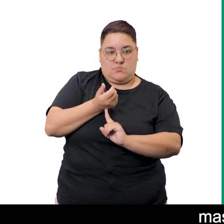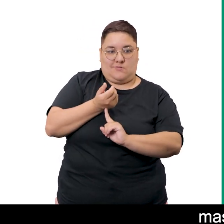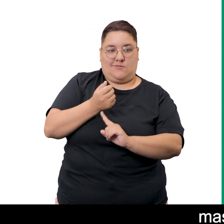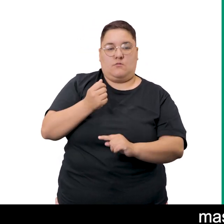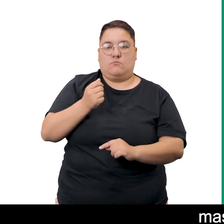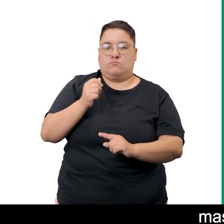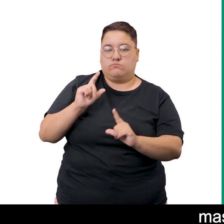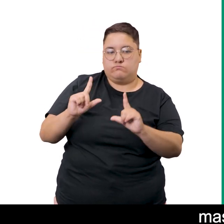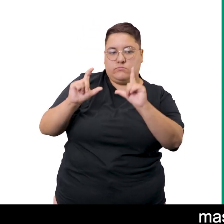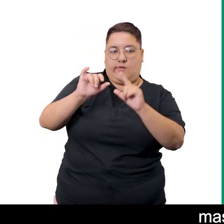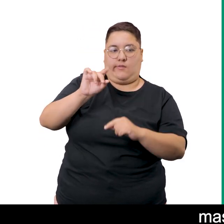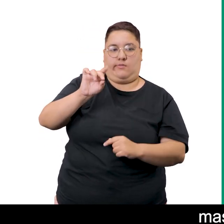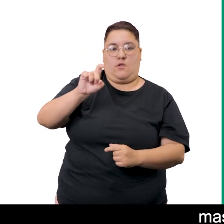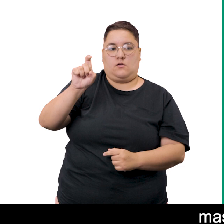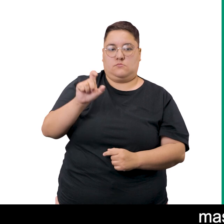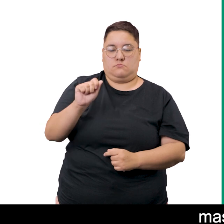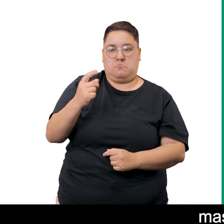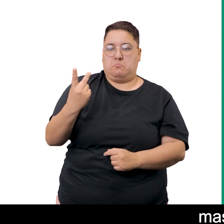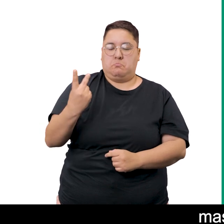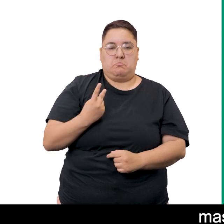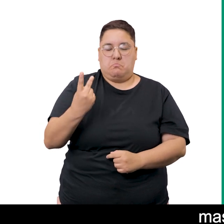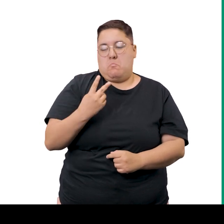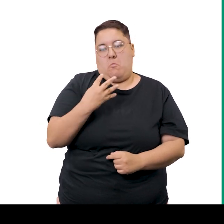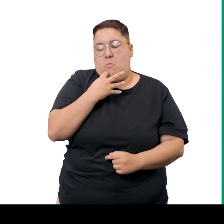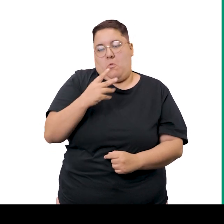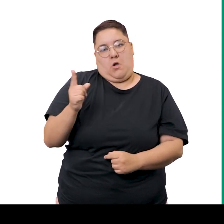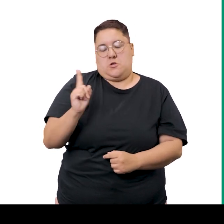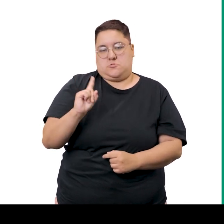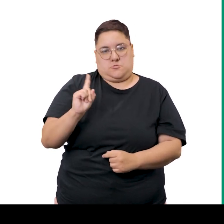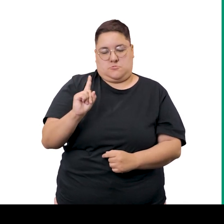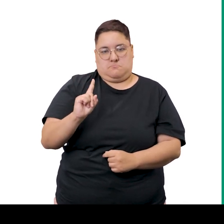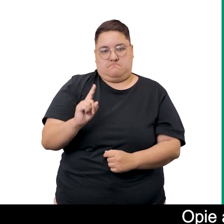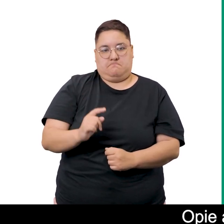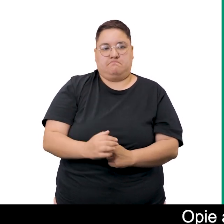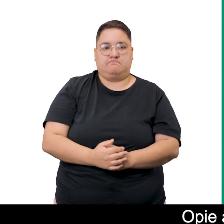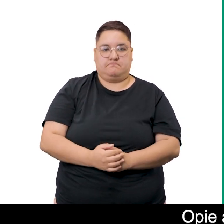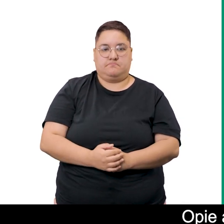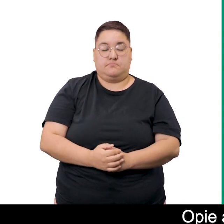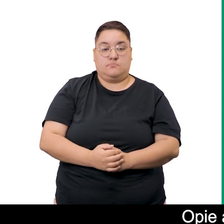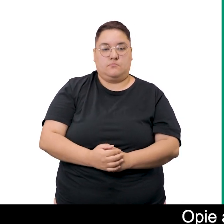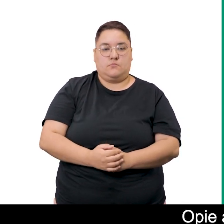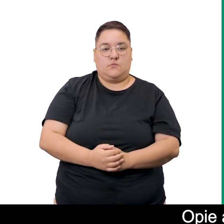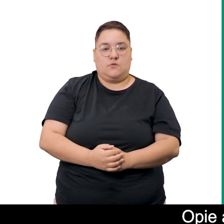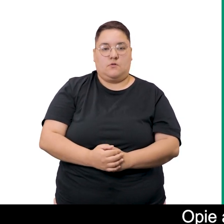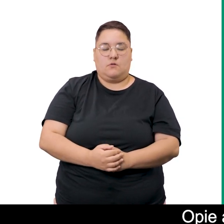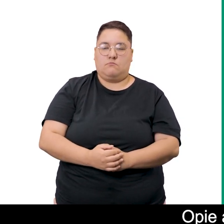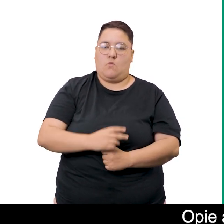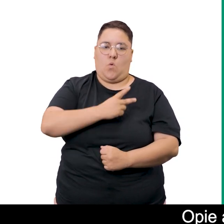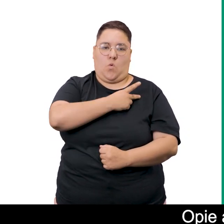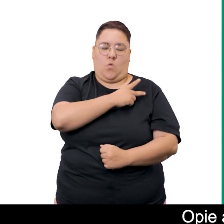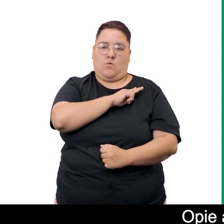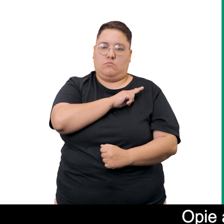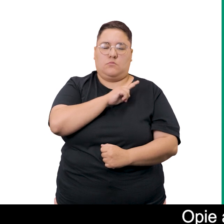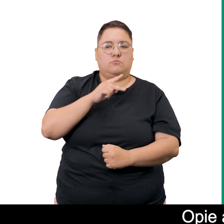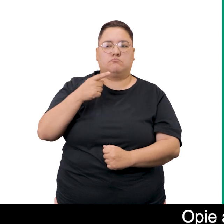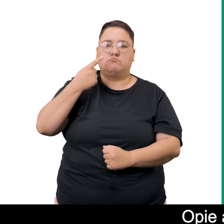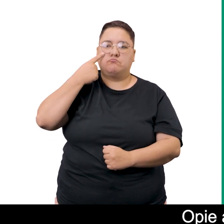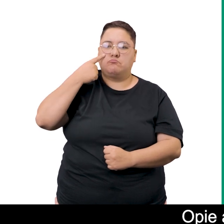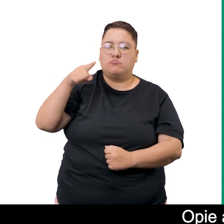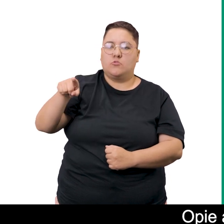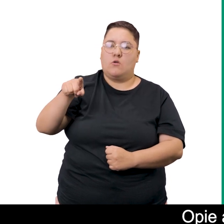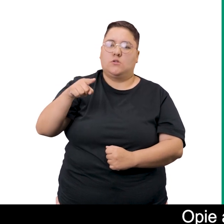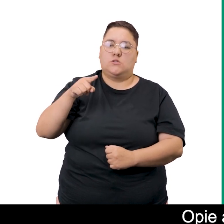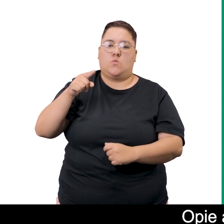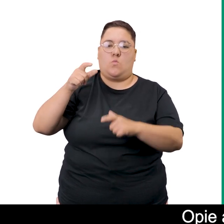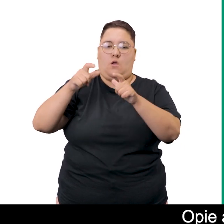Idexa, as duas praticamente não se conheciam. Opie a viu em um café em São Francisco no início dos